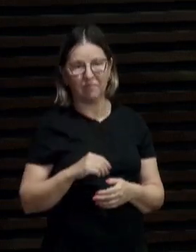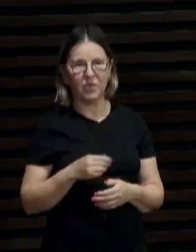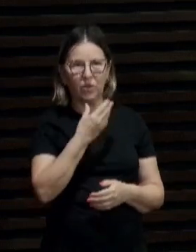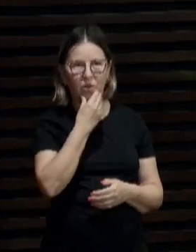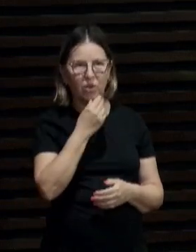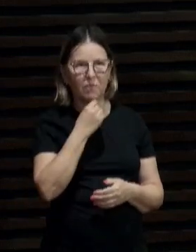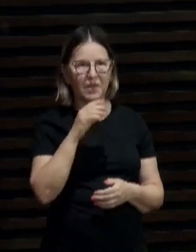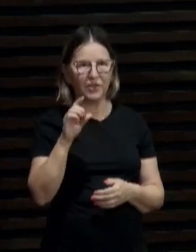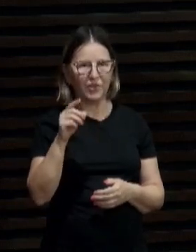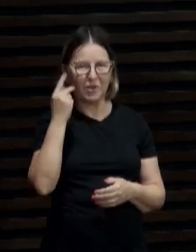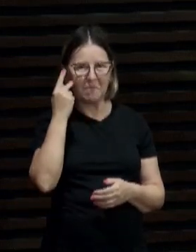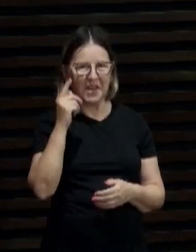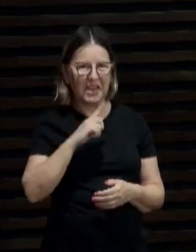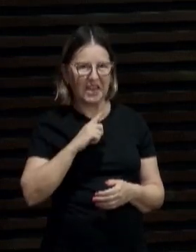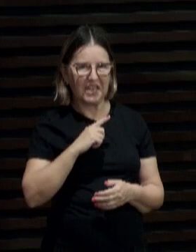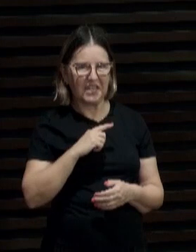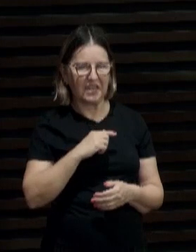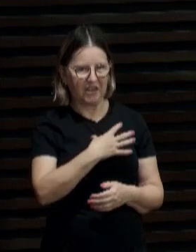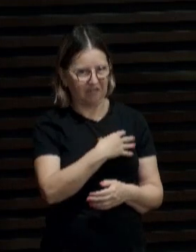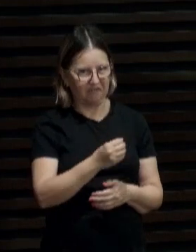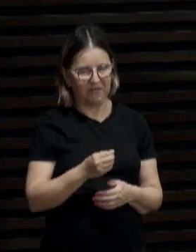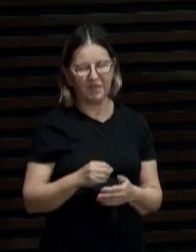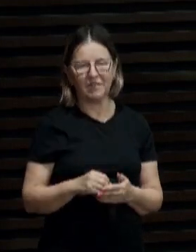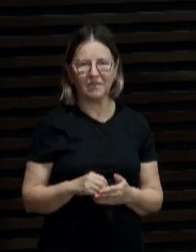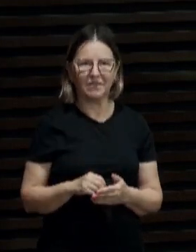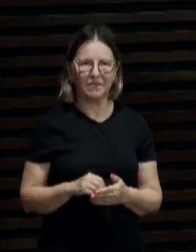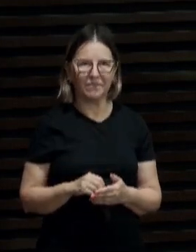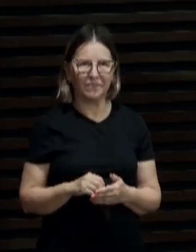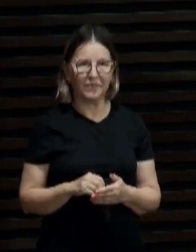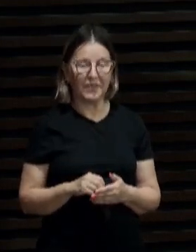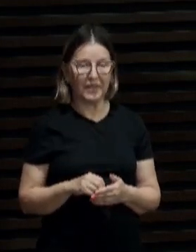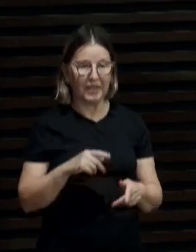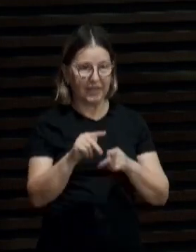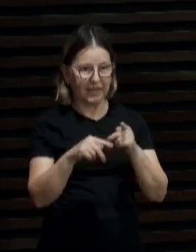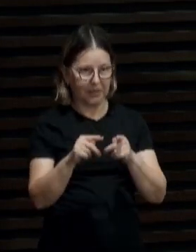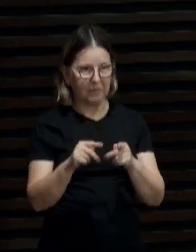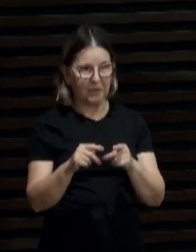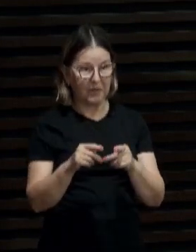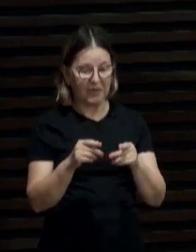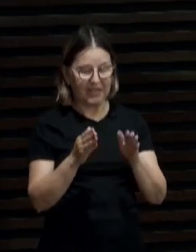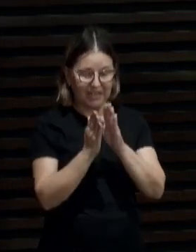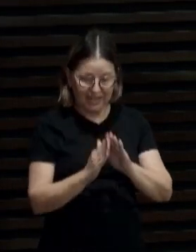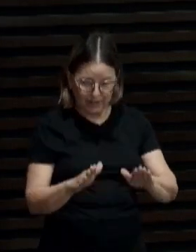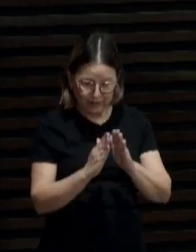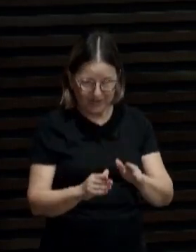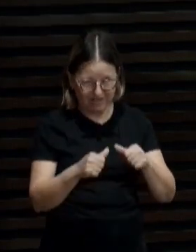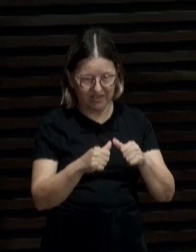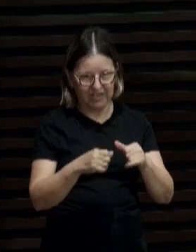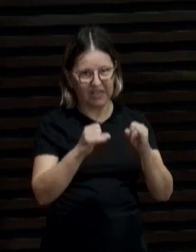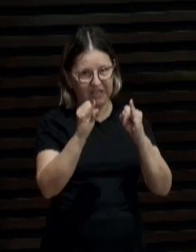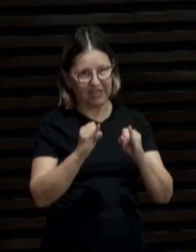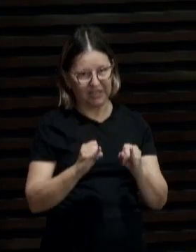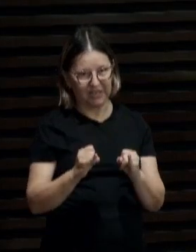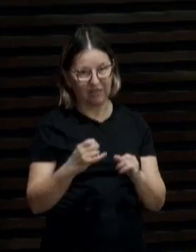a procriação, e a maneira pela qual as pessoas, esses adeptos dessa religião, eles adoravam essa Diana, era indo a este templo